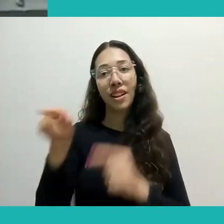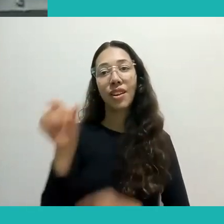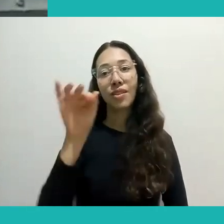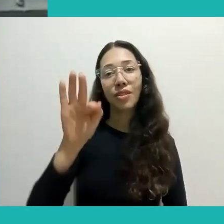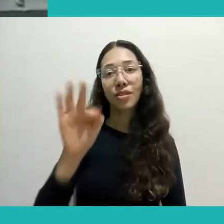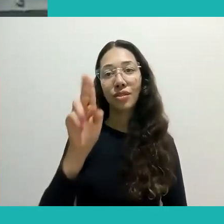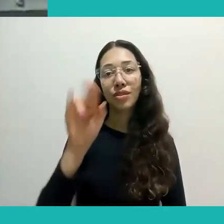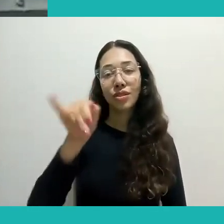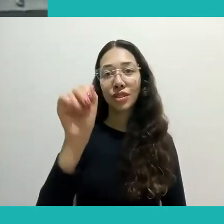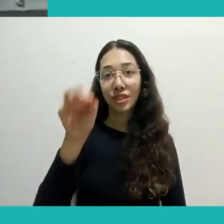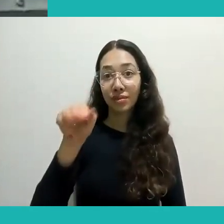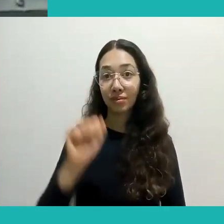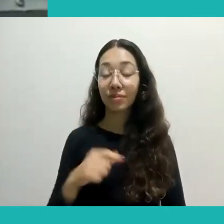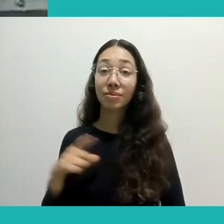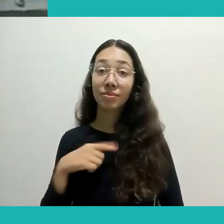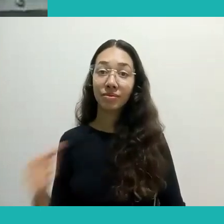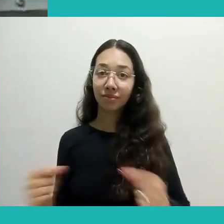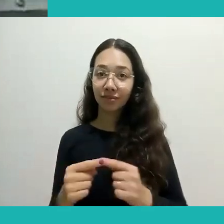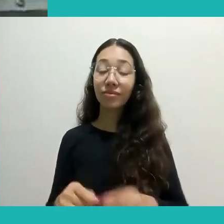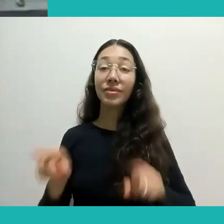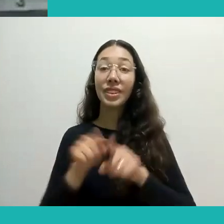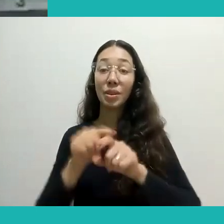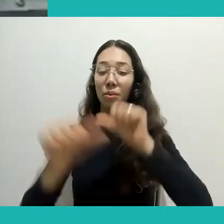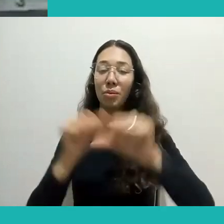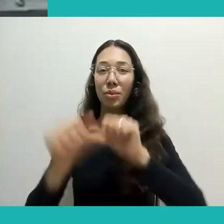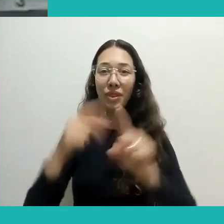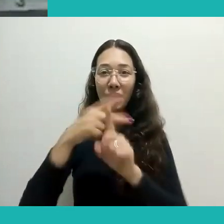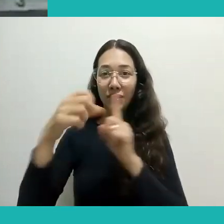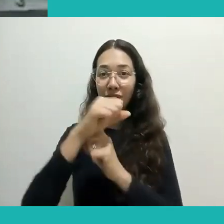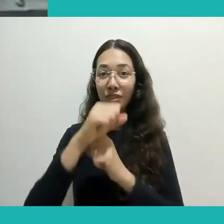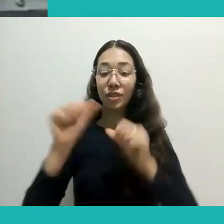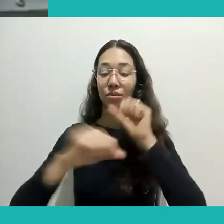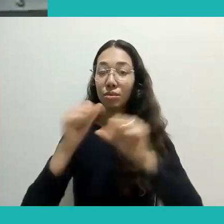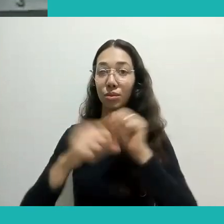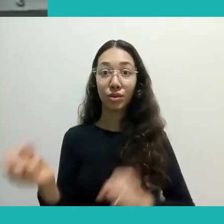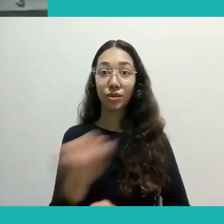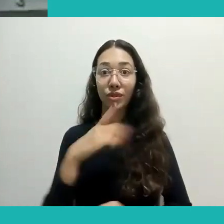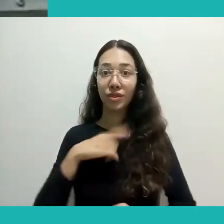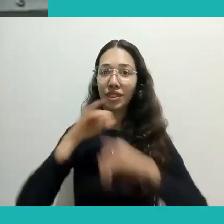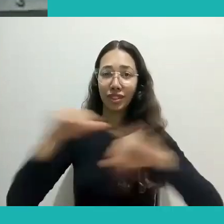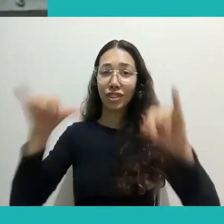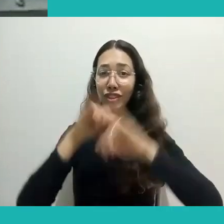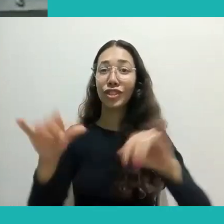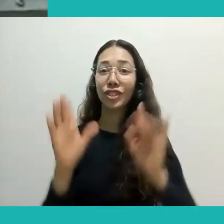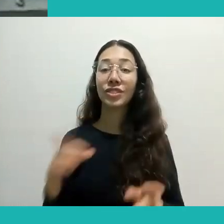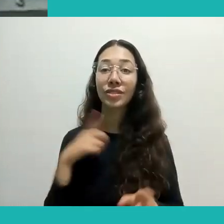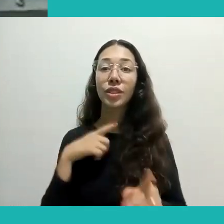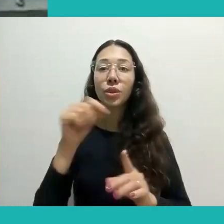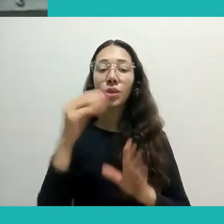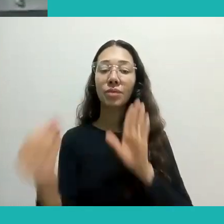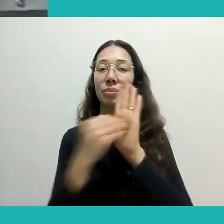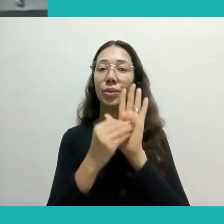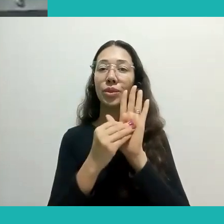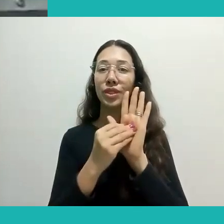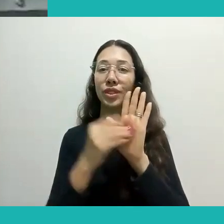dessa segunda reforma da Previdência, veiculada recentemente nos meios de comunicação, que é a fixação dessa contribuição